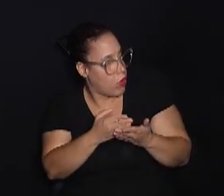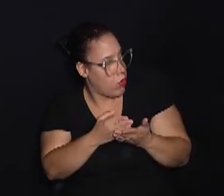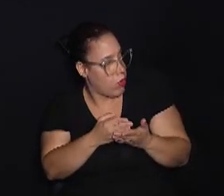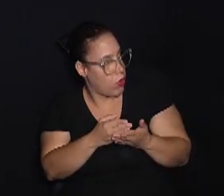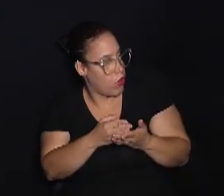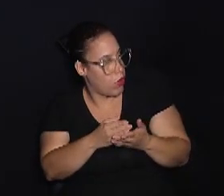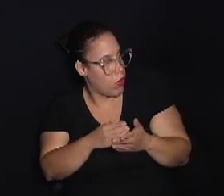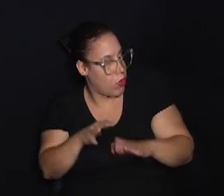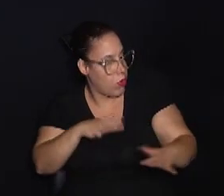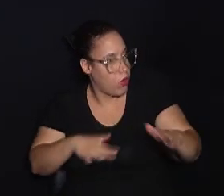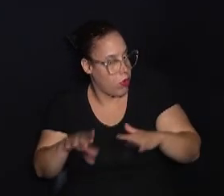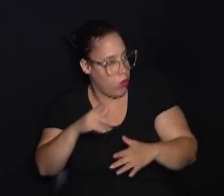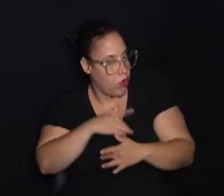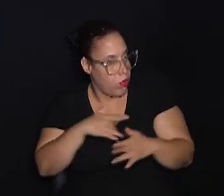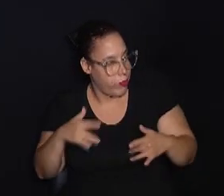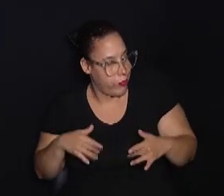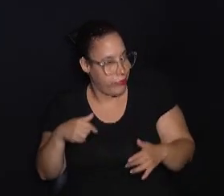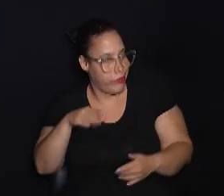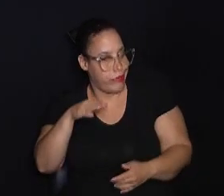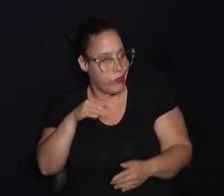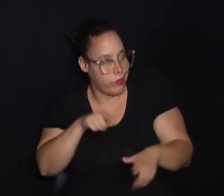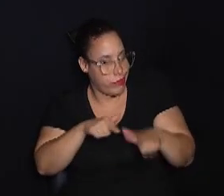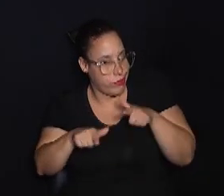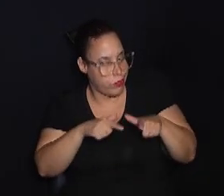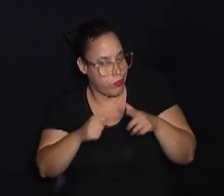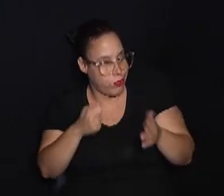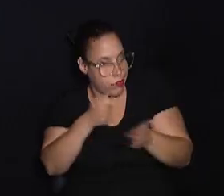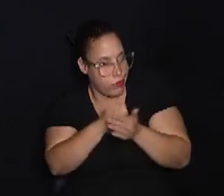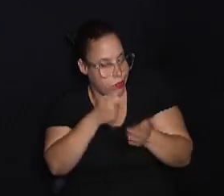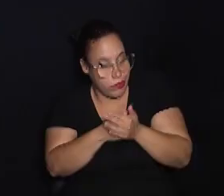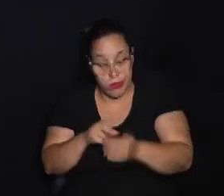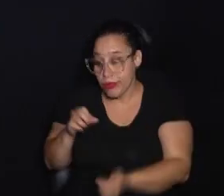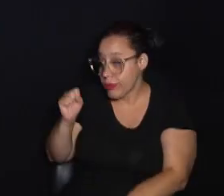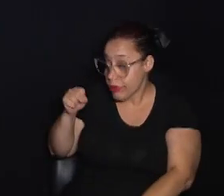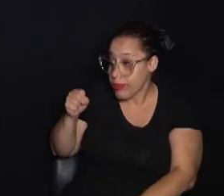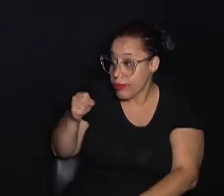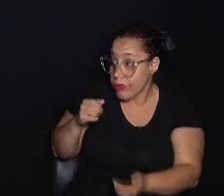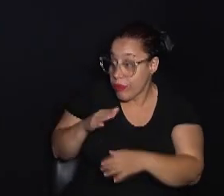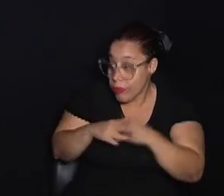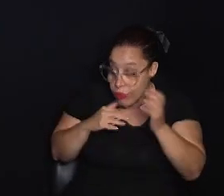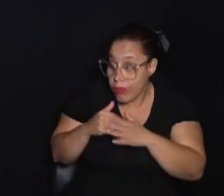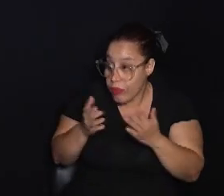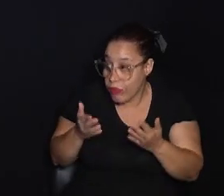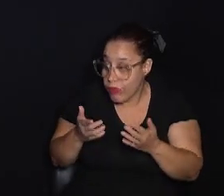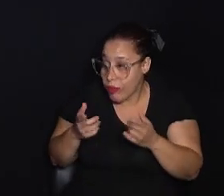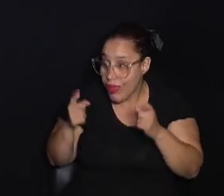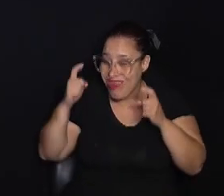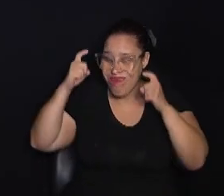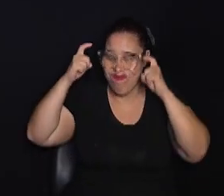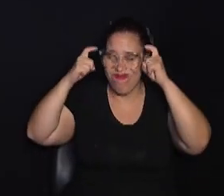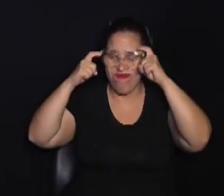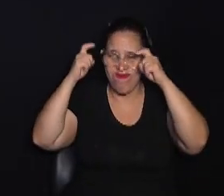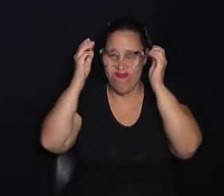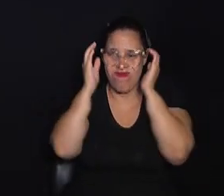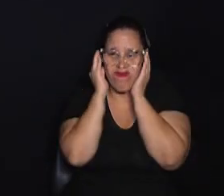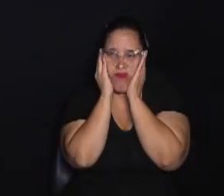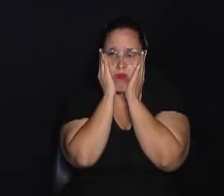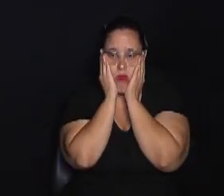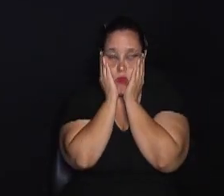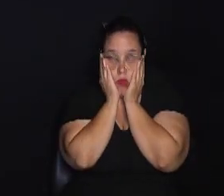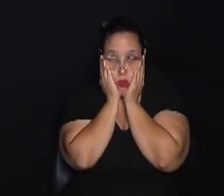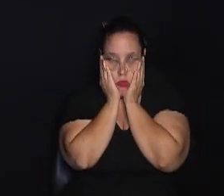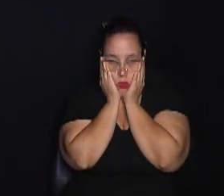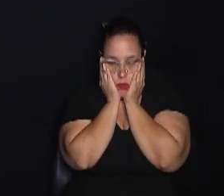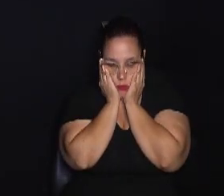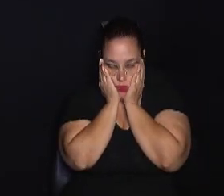área da saúde é uma das mais que a senhora trabalha na causa, né? Sim, é uma área que nos preocupa muito, né? Nós temos uma